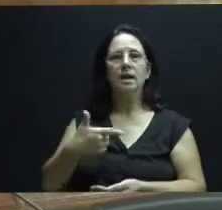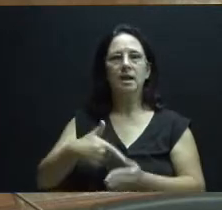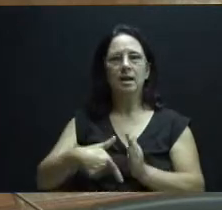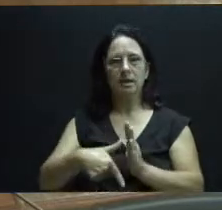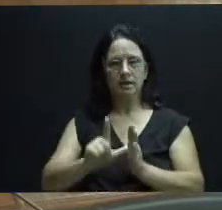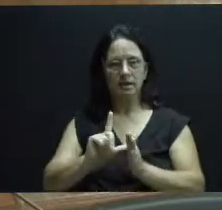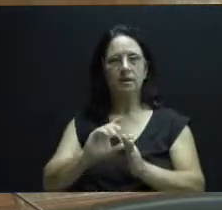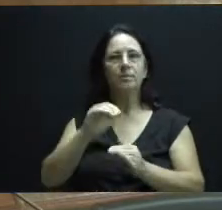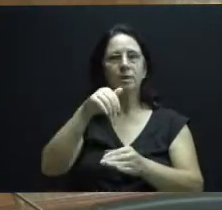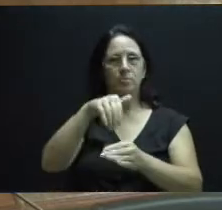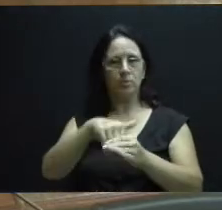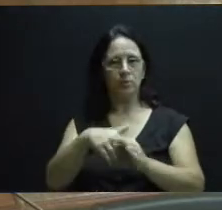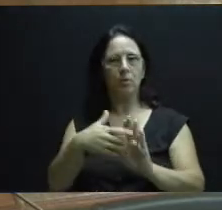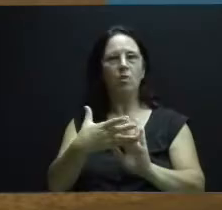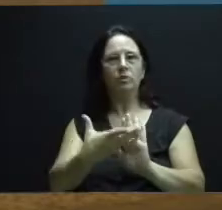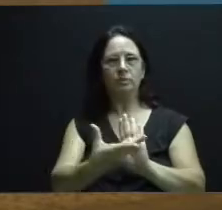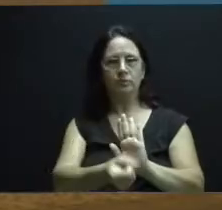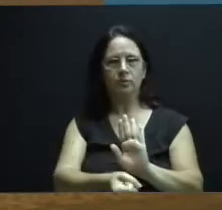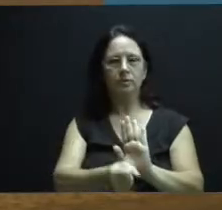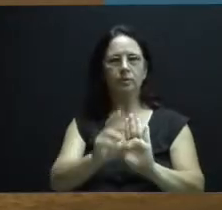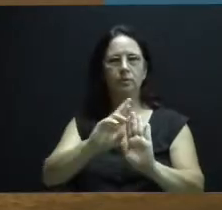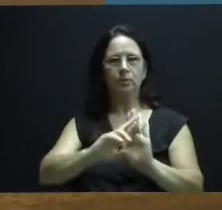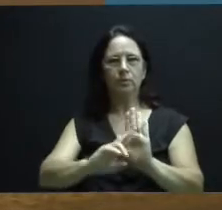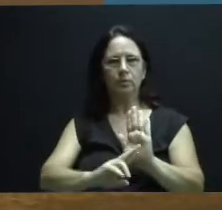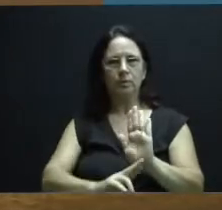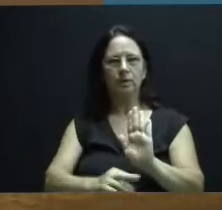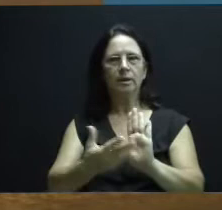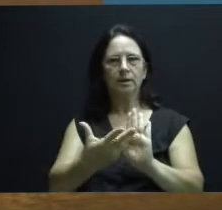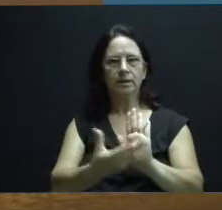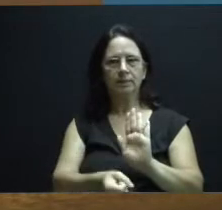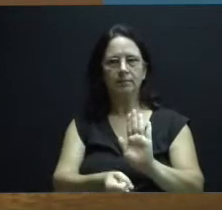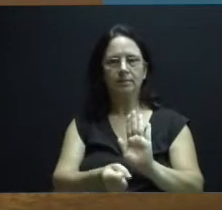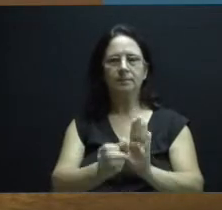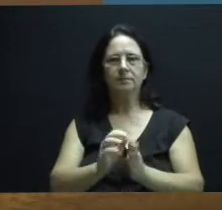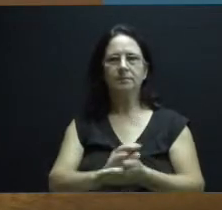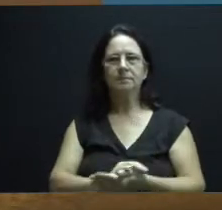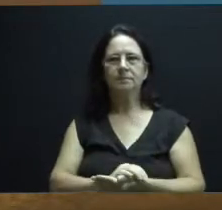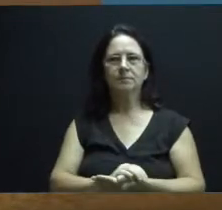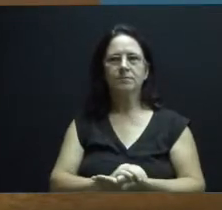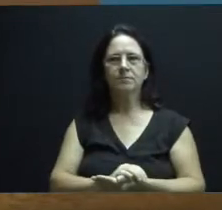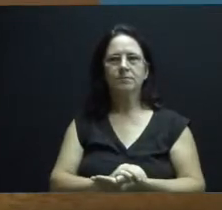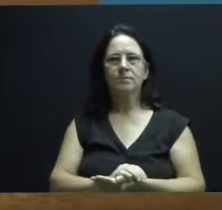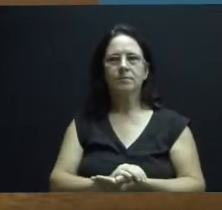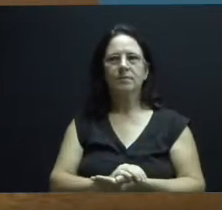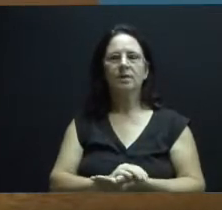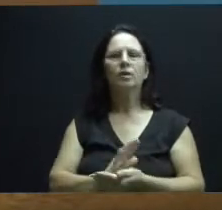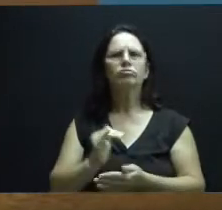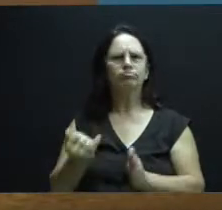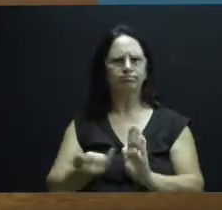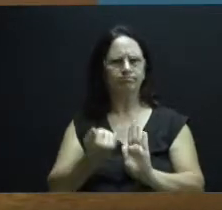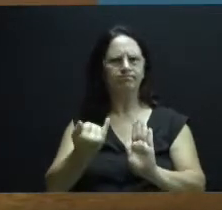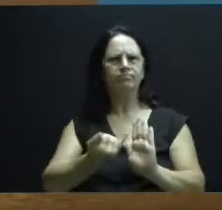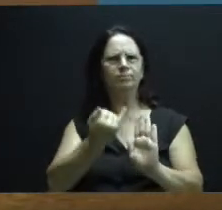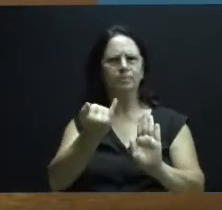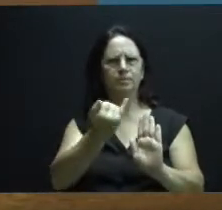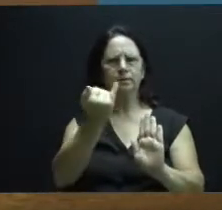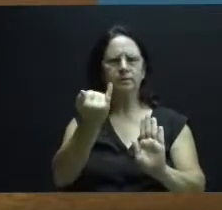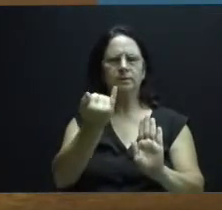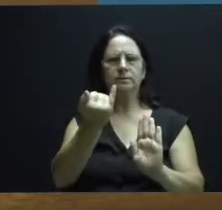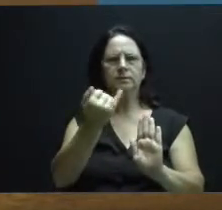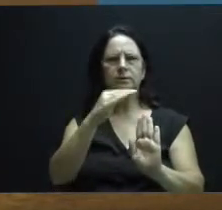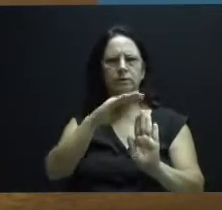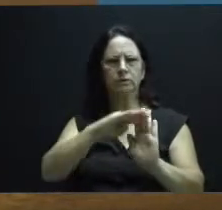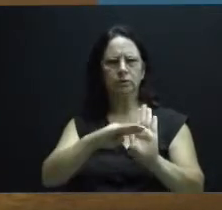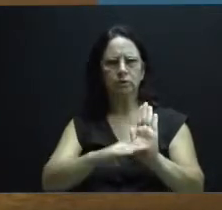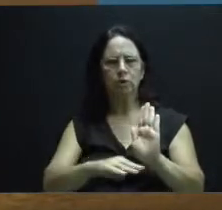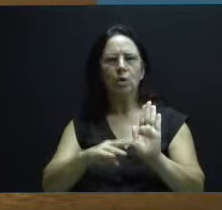o meu voto favorável ao requerimento do rodrigo vereador irmão haja vista que é de suma importância esse plano